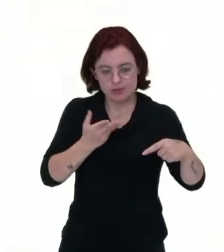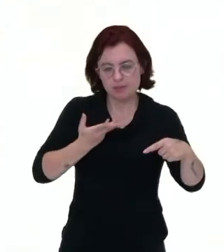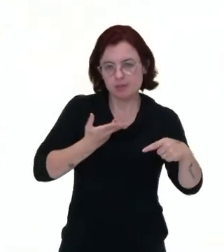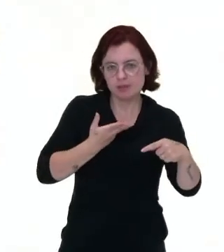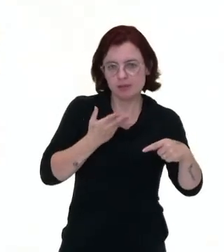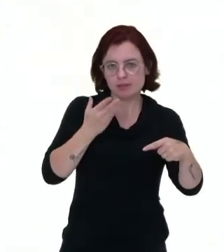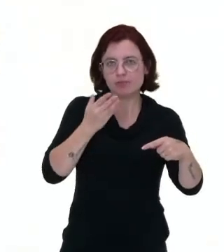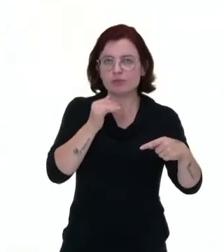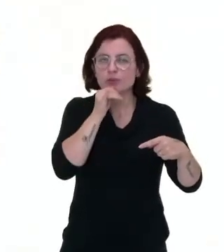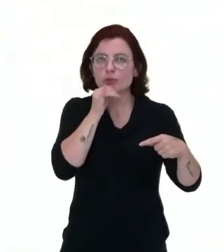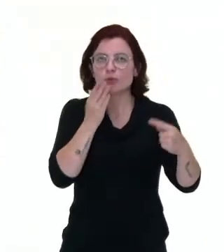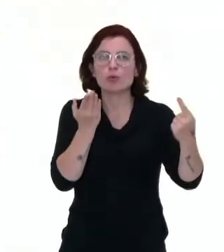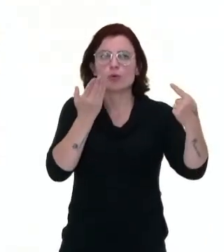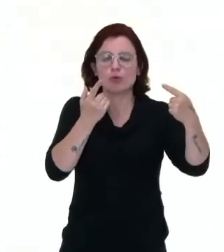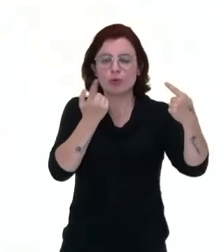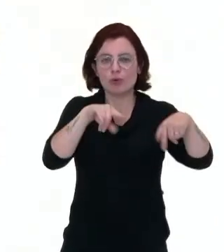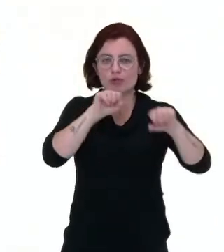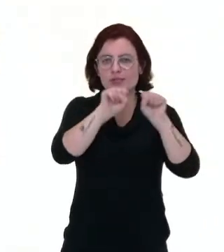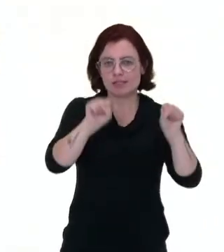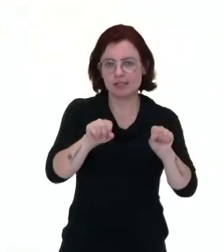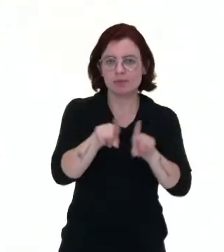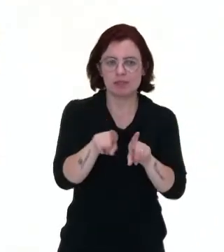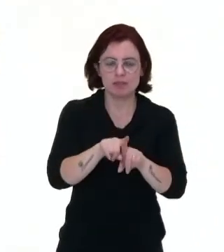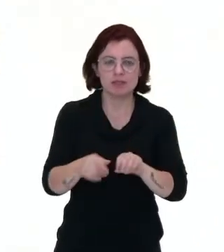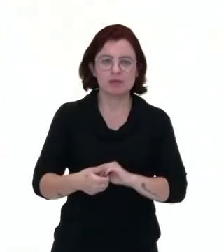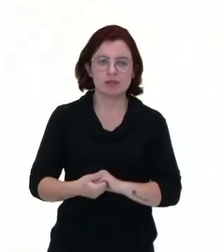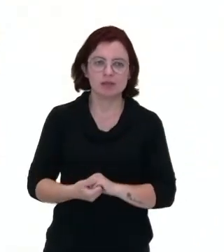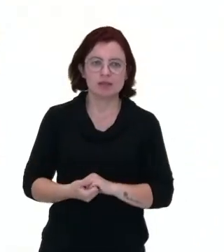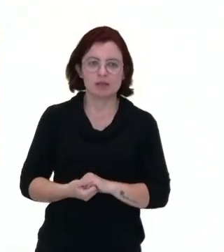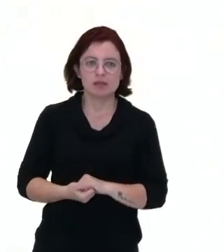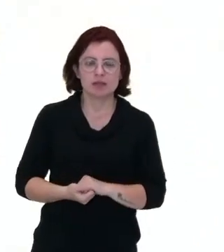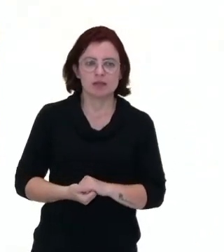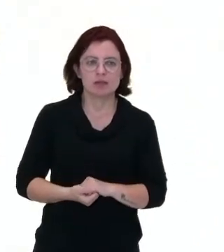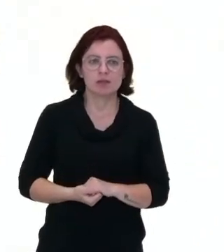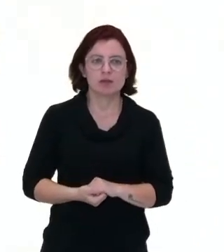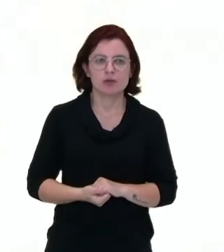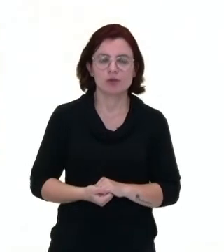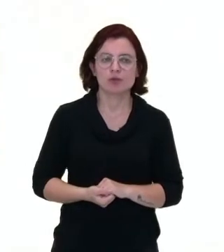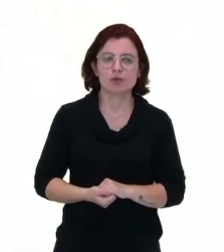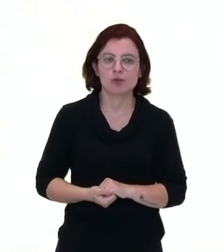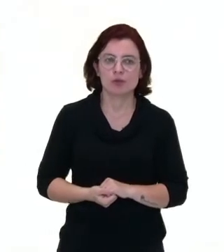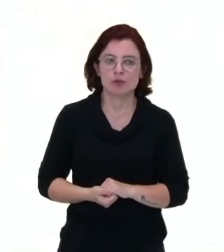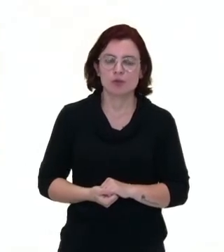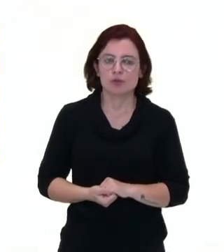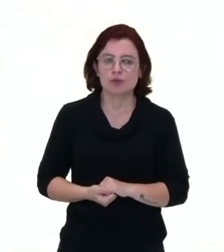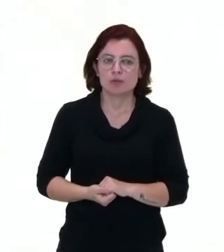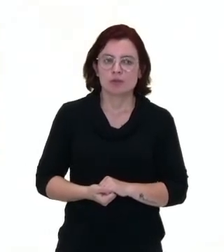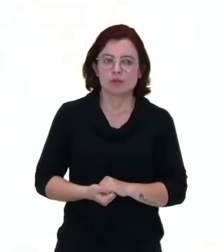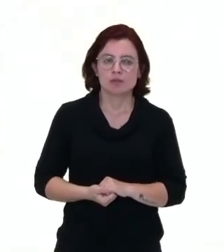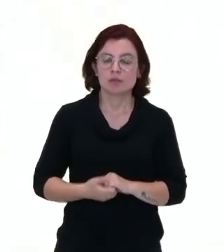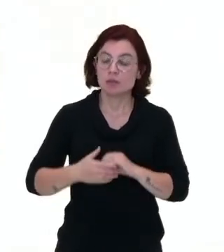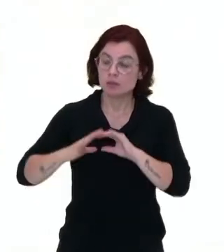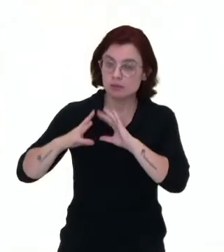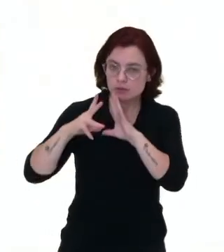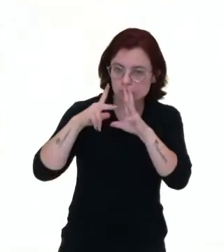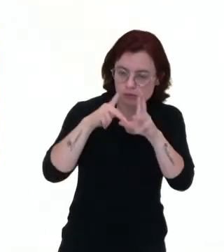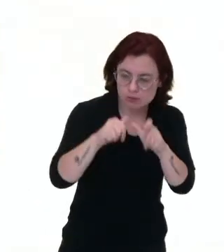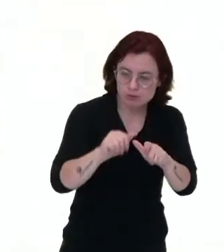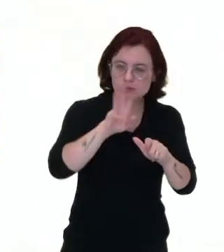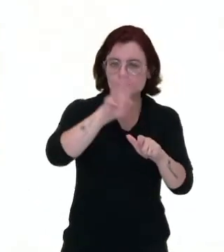inteligência artificial, computadores de jogadores de xadrez, tá? Todos os principais sites de xadrez online possuem